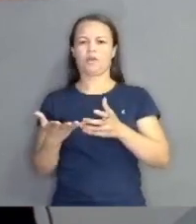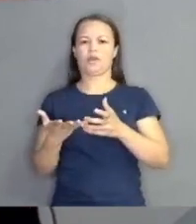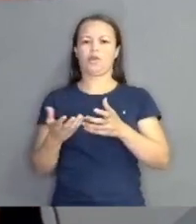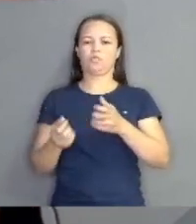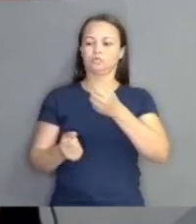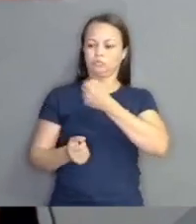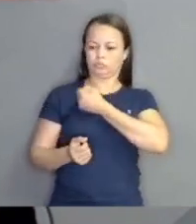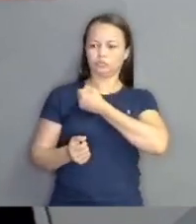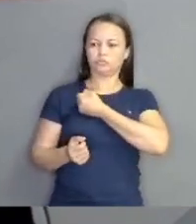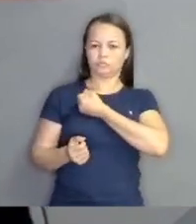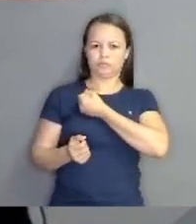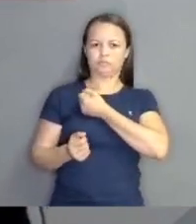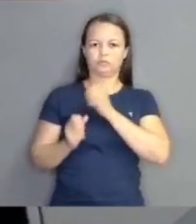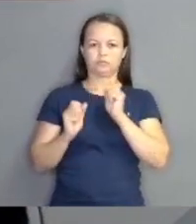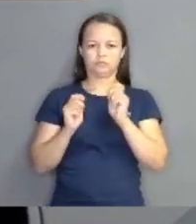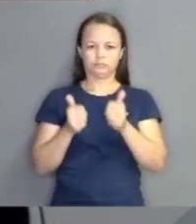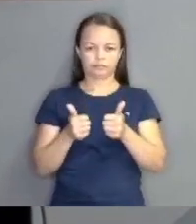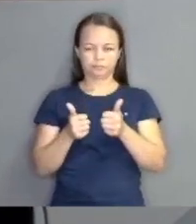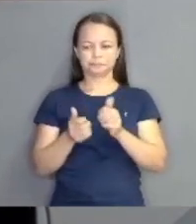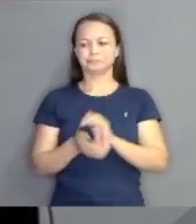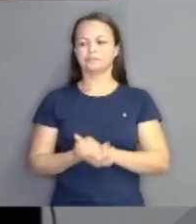número, tá?